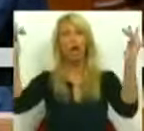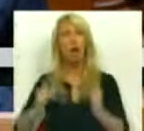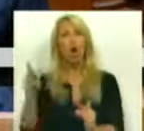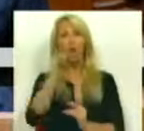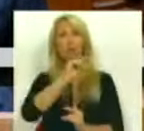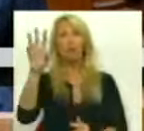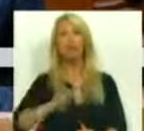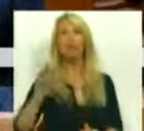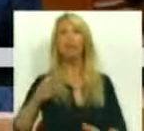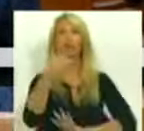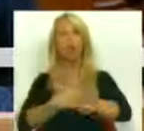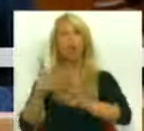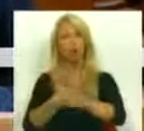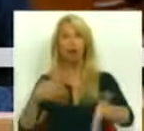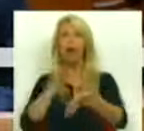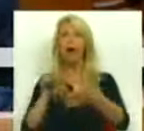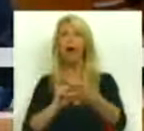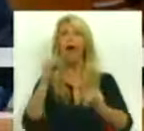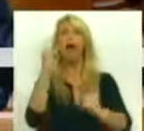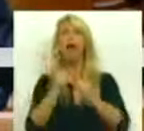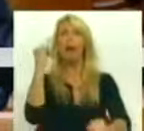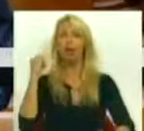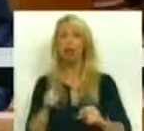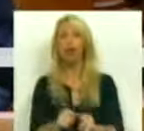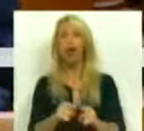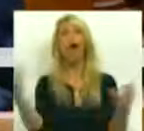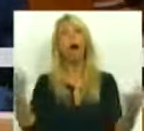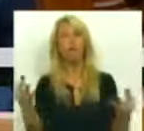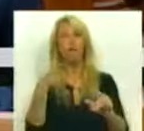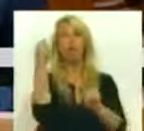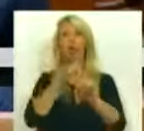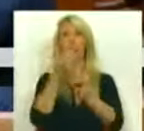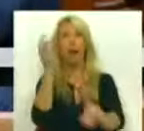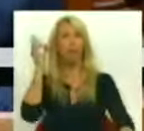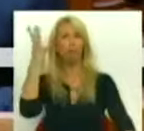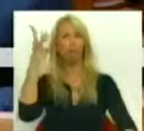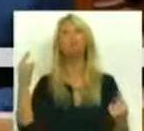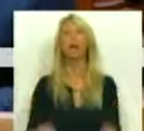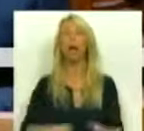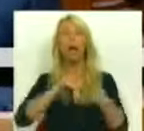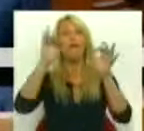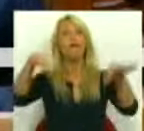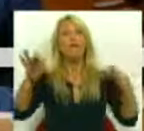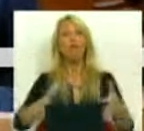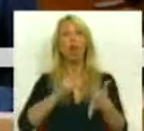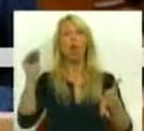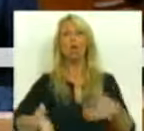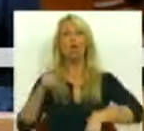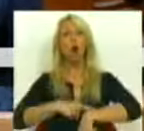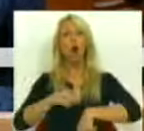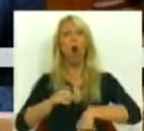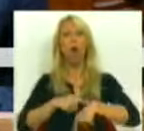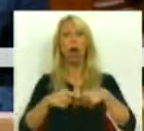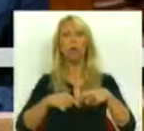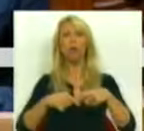milhões para a indústria, a prescrição eletrónica, o efetivo combate à fraude, o fim da contratação de horas a médicos